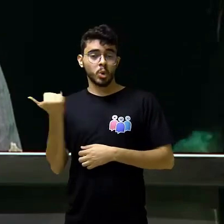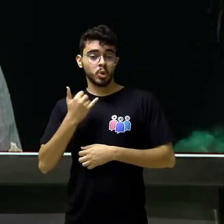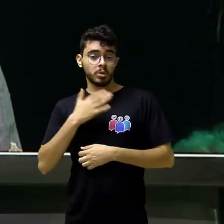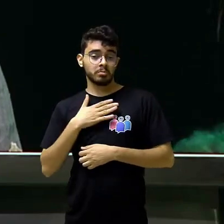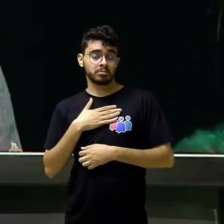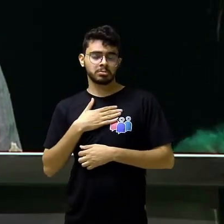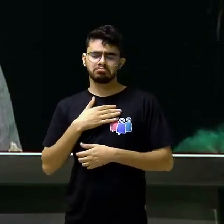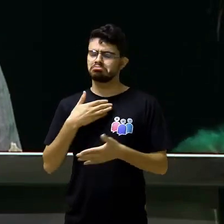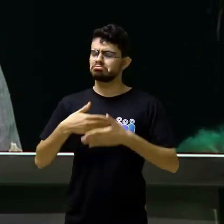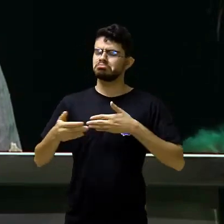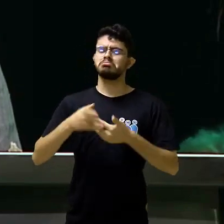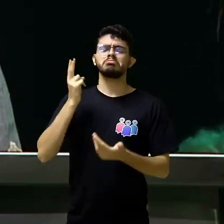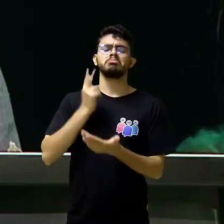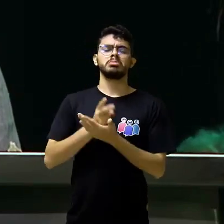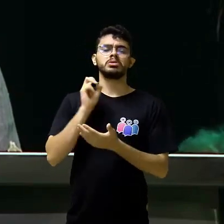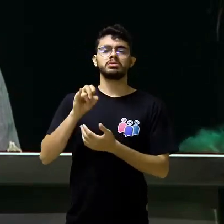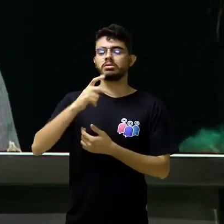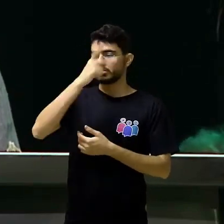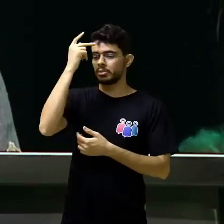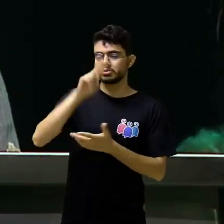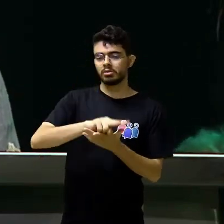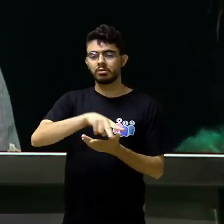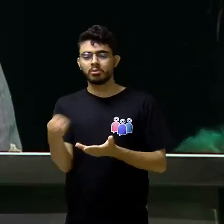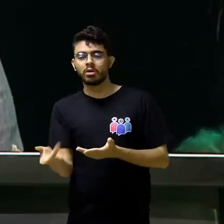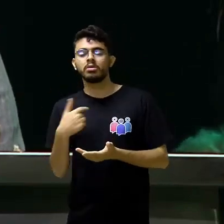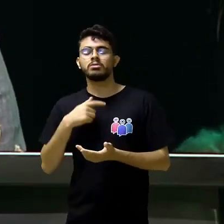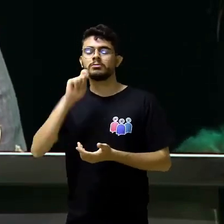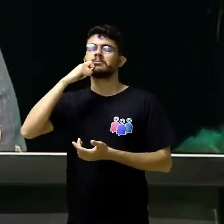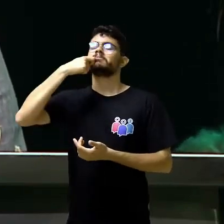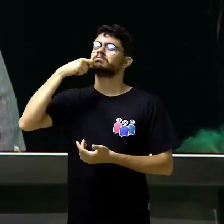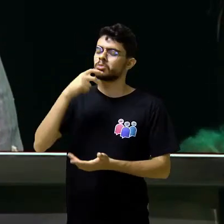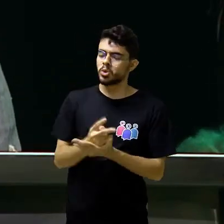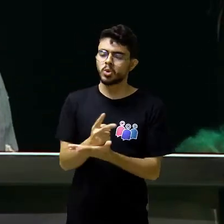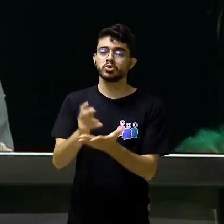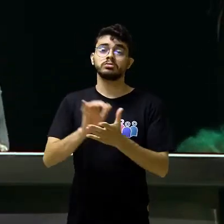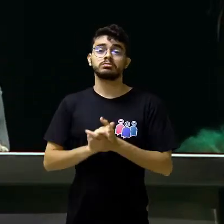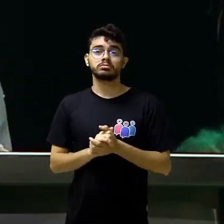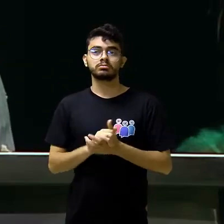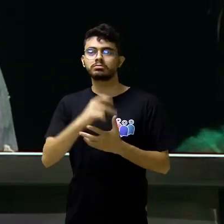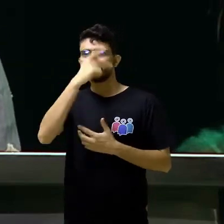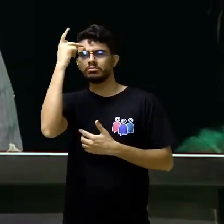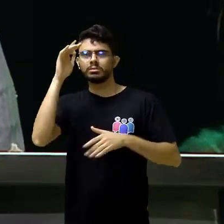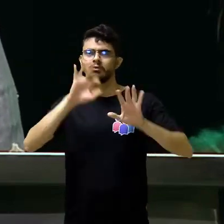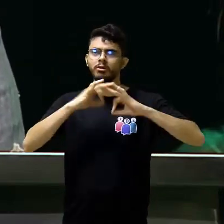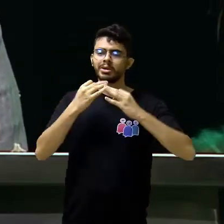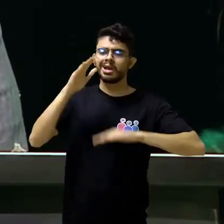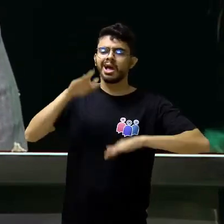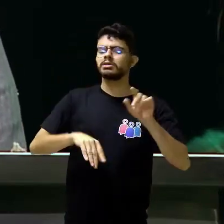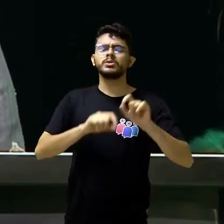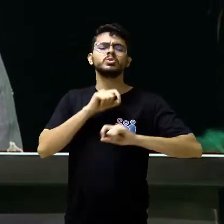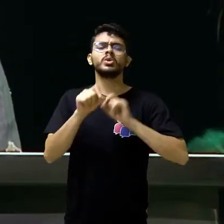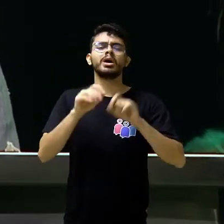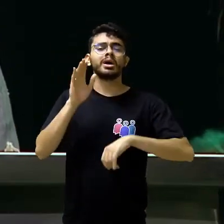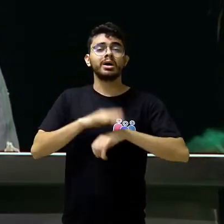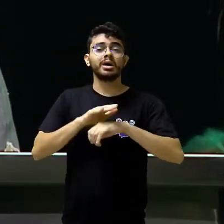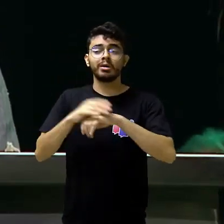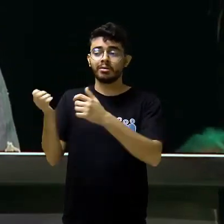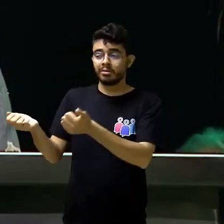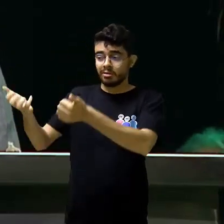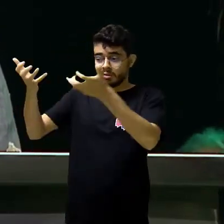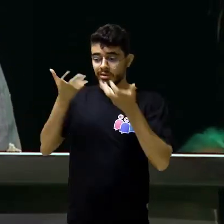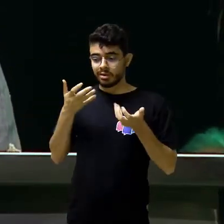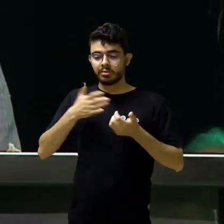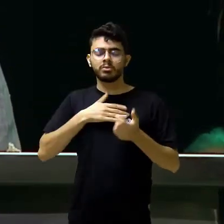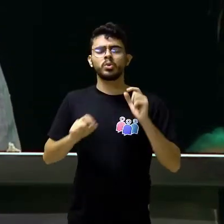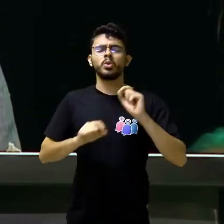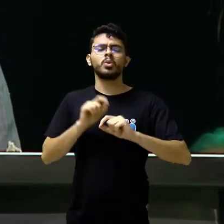mesmo após a morte do paciente. Os pacientes, às vezes, colocam em nossas mãos